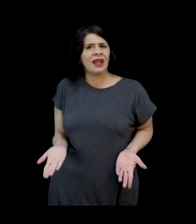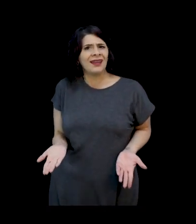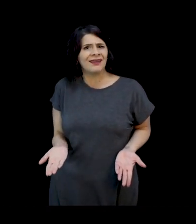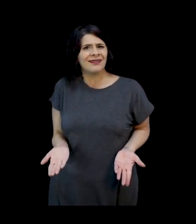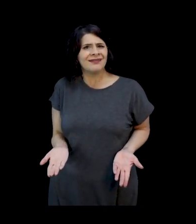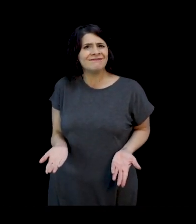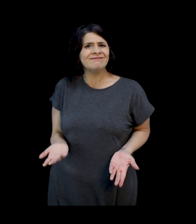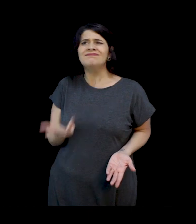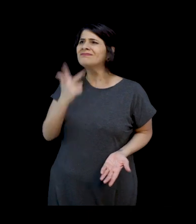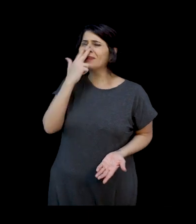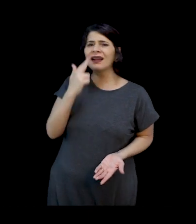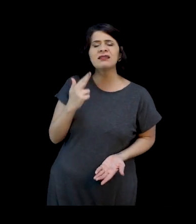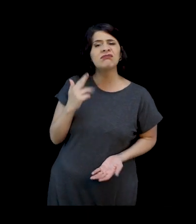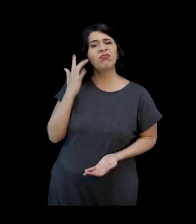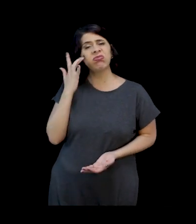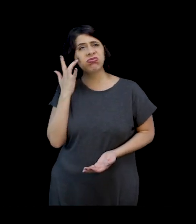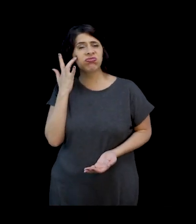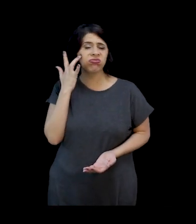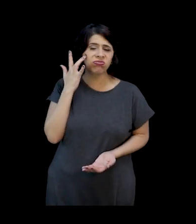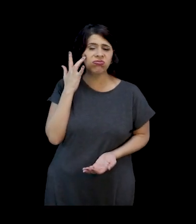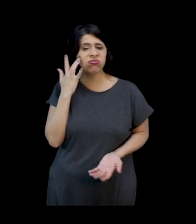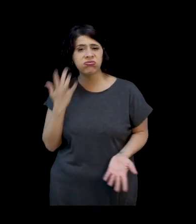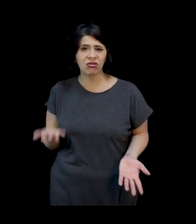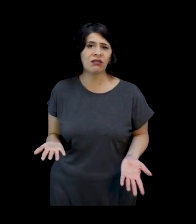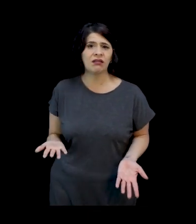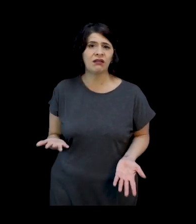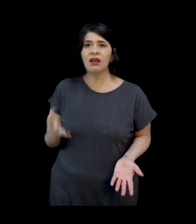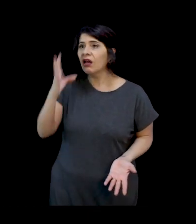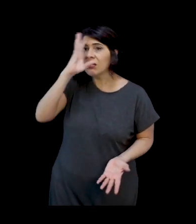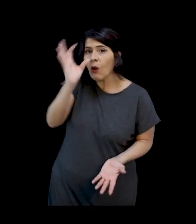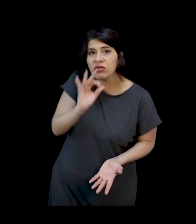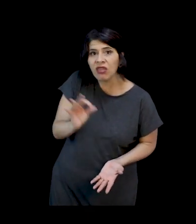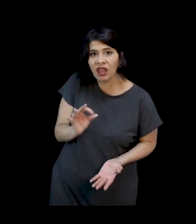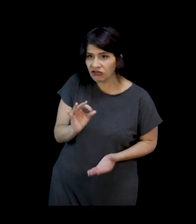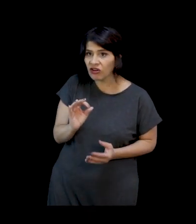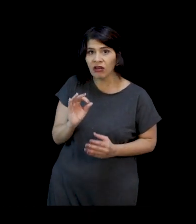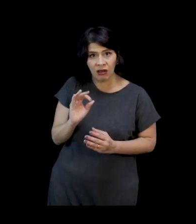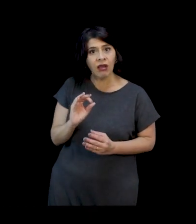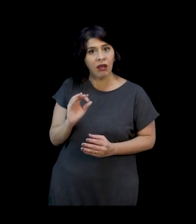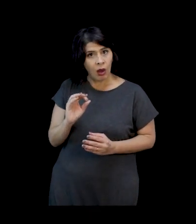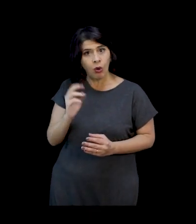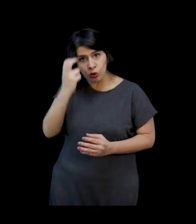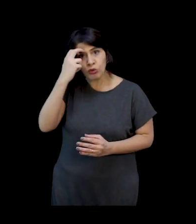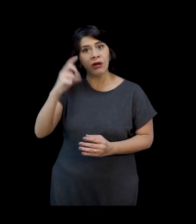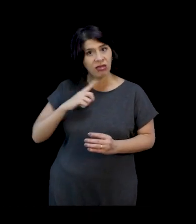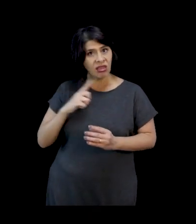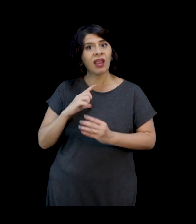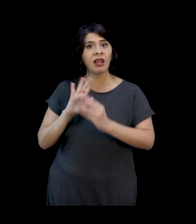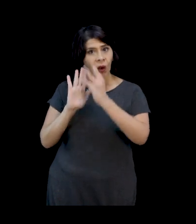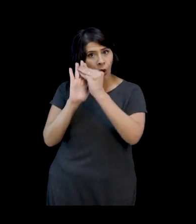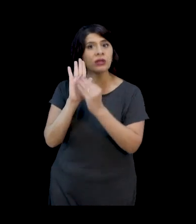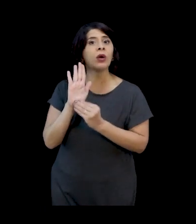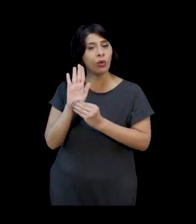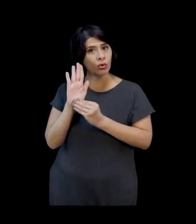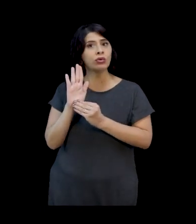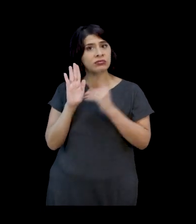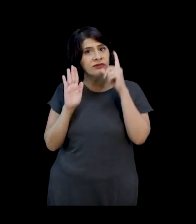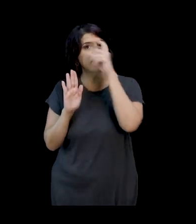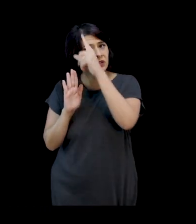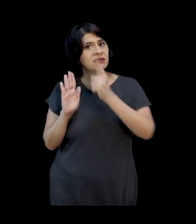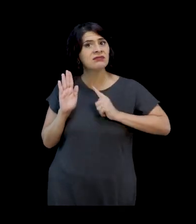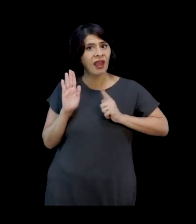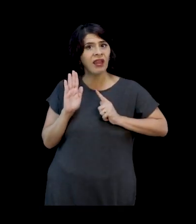meio imatura, de não enxergar os conteúdos perversos que a cultura tem. Né? Eu me lembro de um ensaio